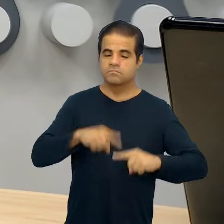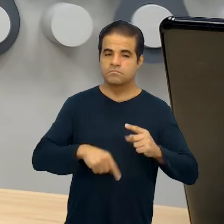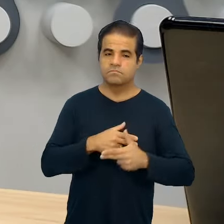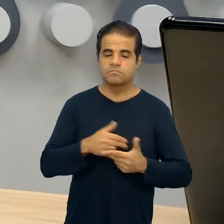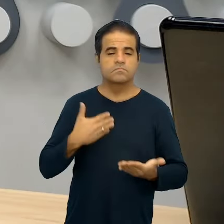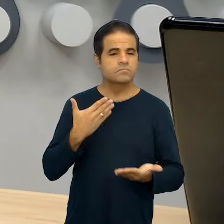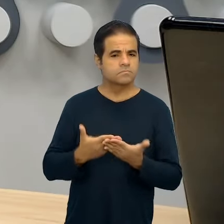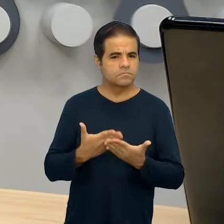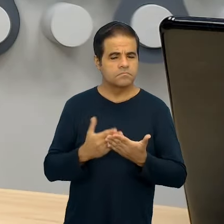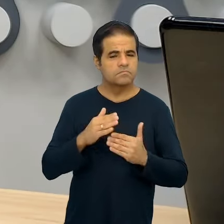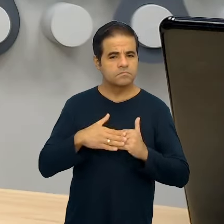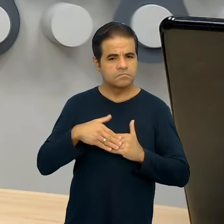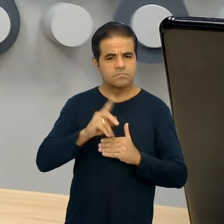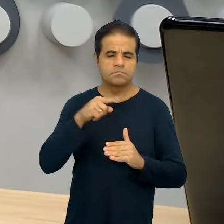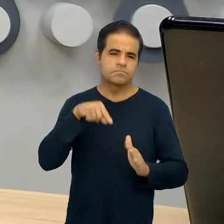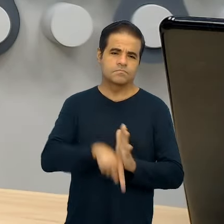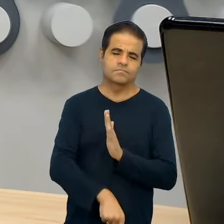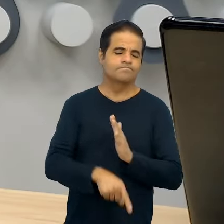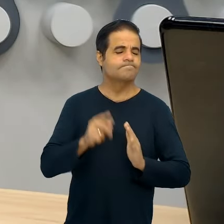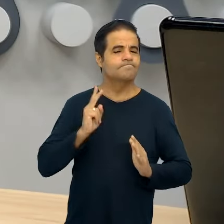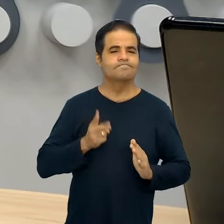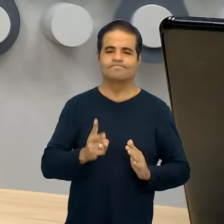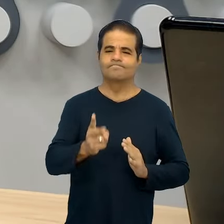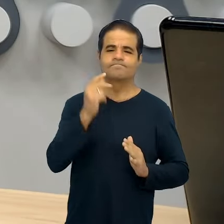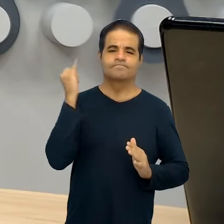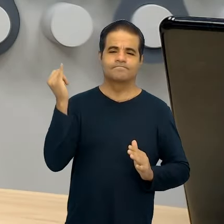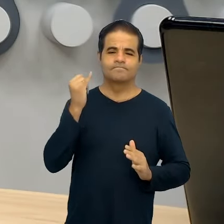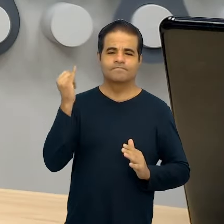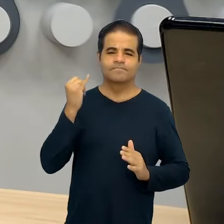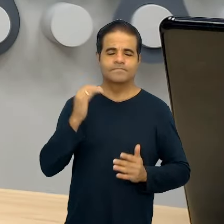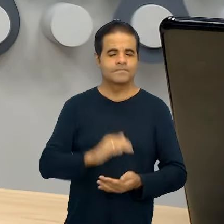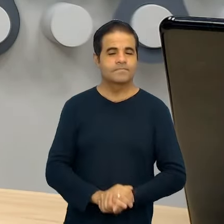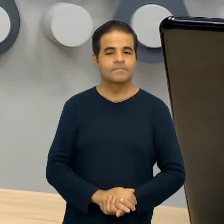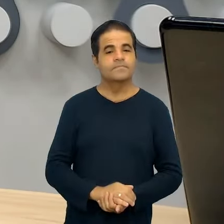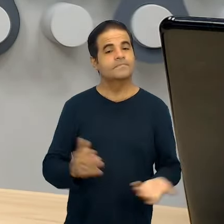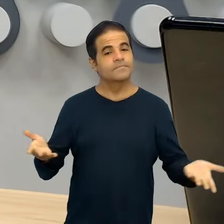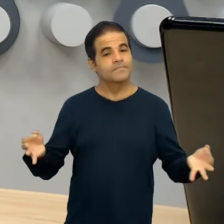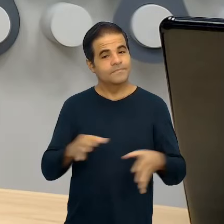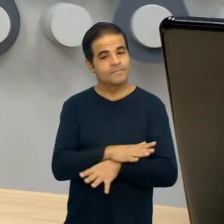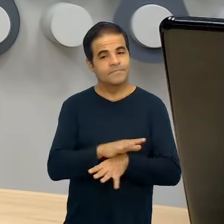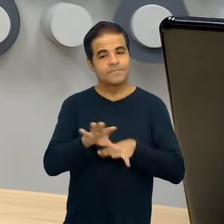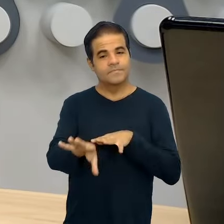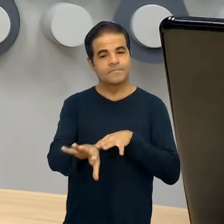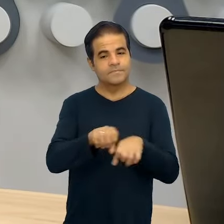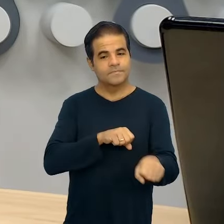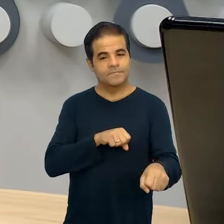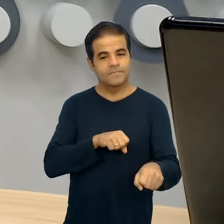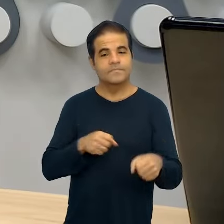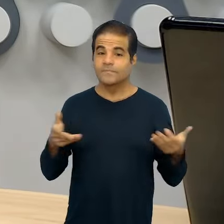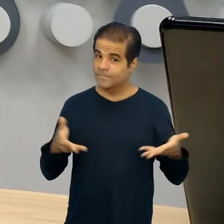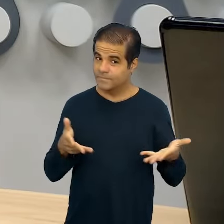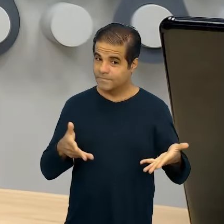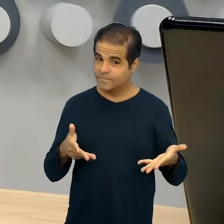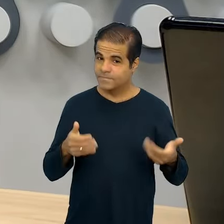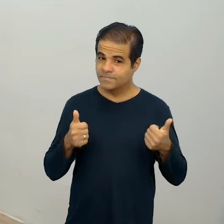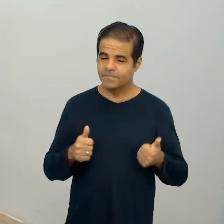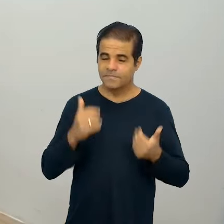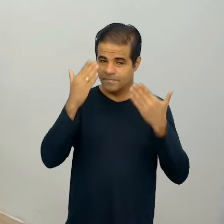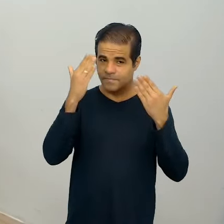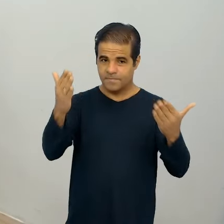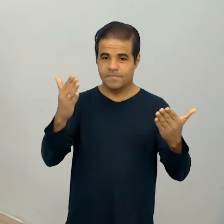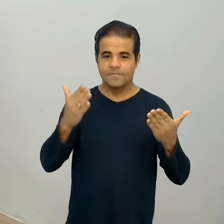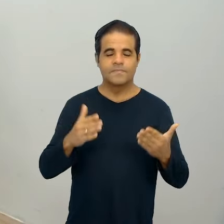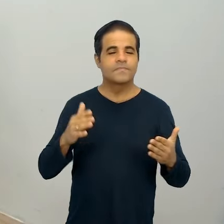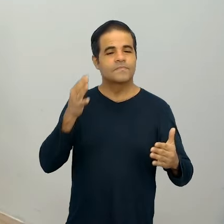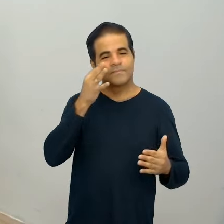um estudo mais aprofundado, é sempre importante. E nós vamos encerrando a formação de hoje, né, Gisele? E agradecendo